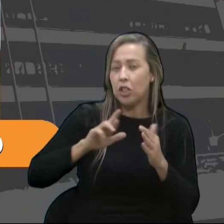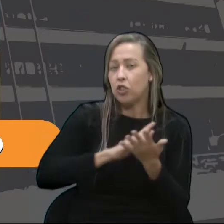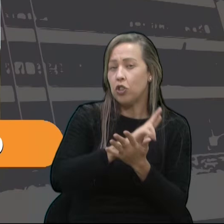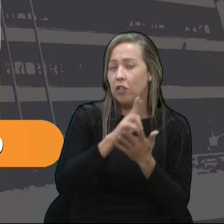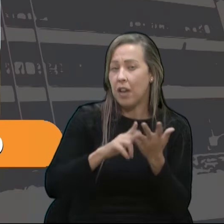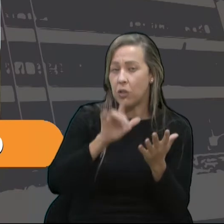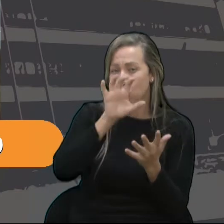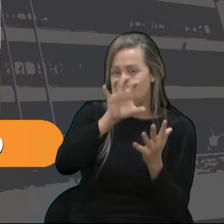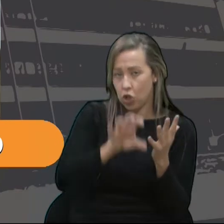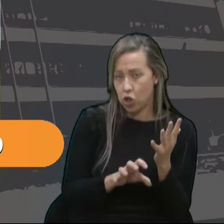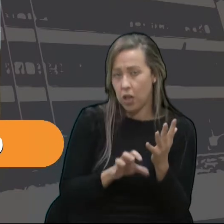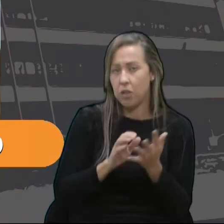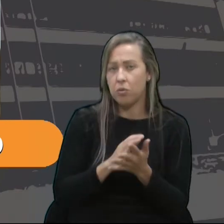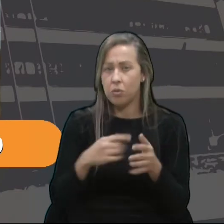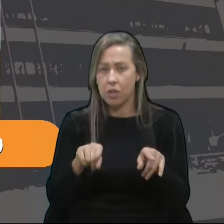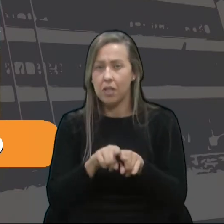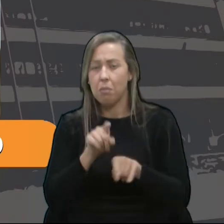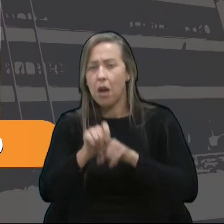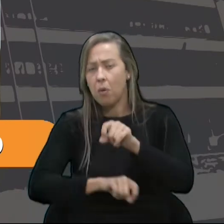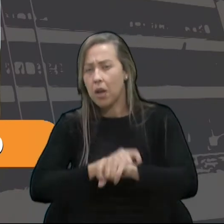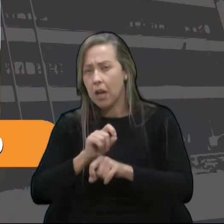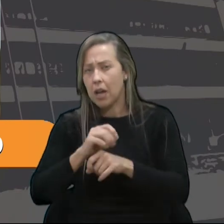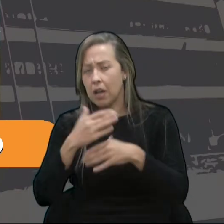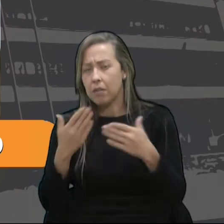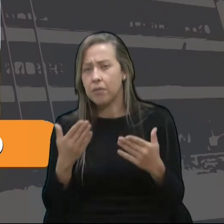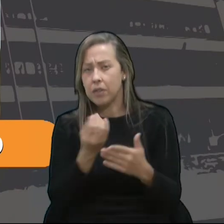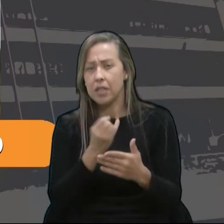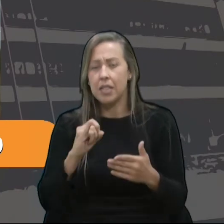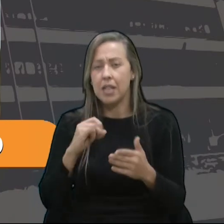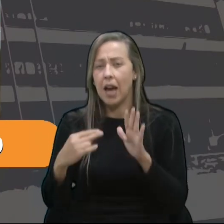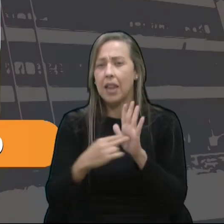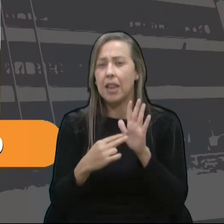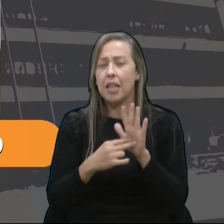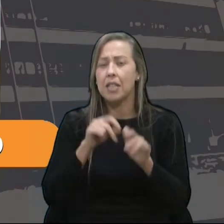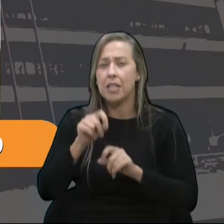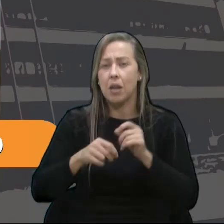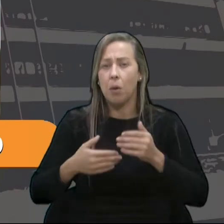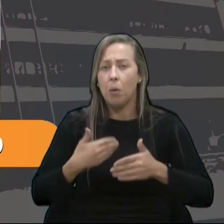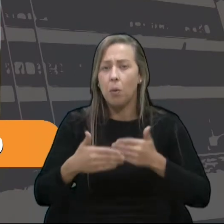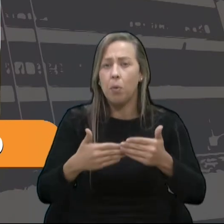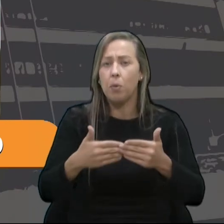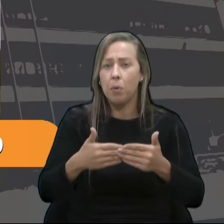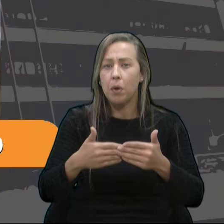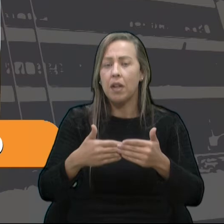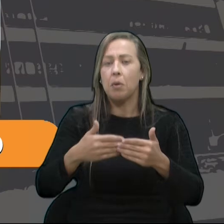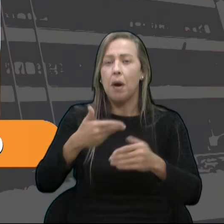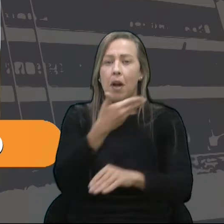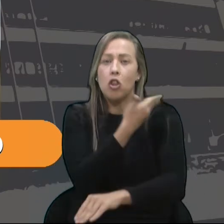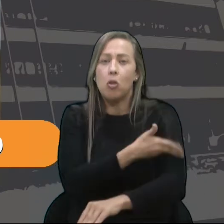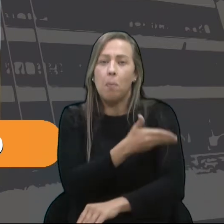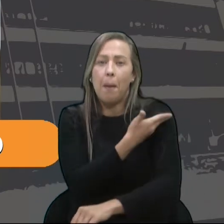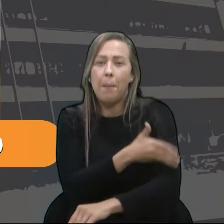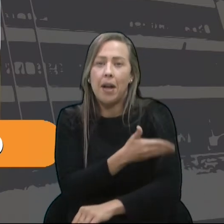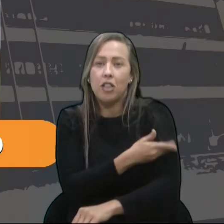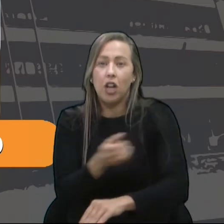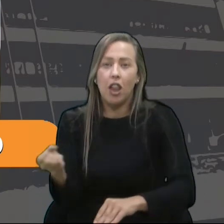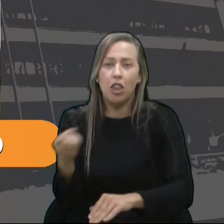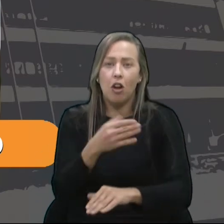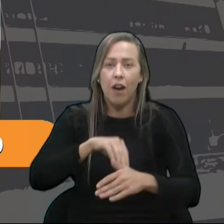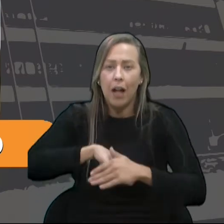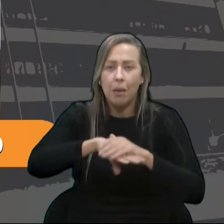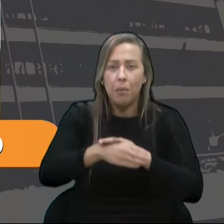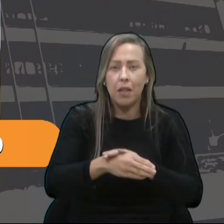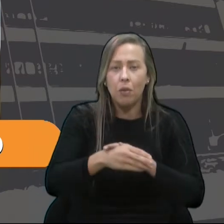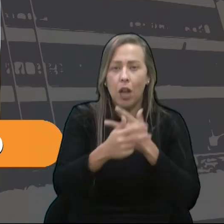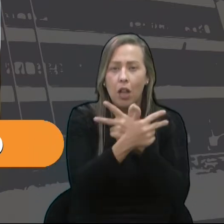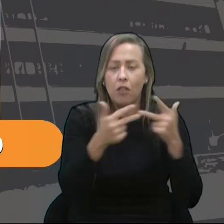né? E nesse ponto eu acho que se chama atenção para a questão de uma customização da informação, né? Até que ponto